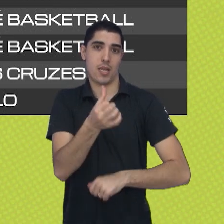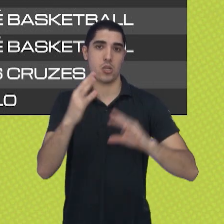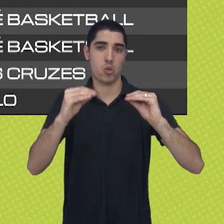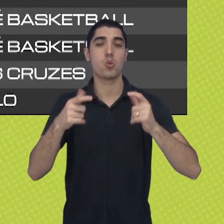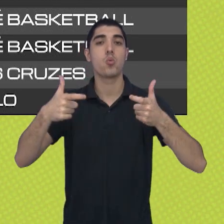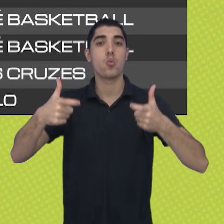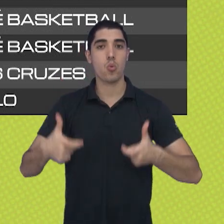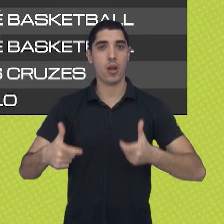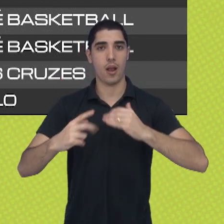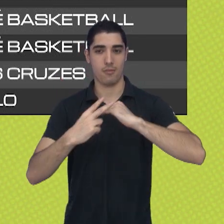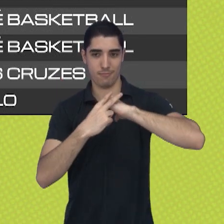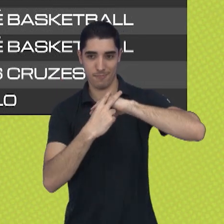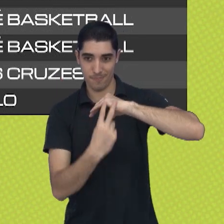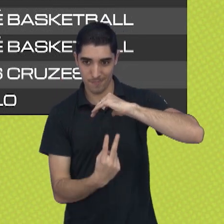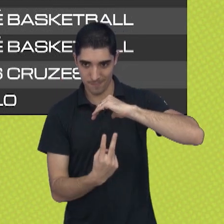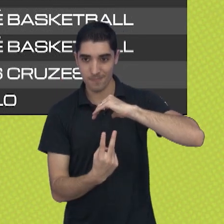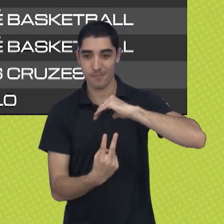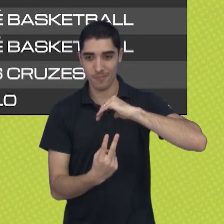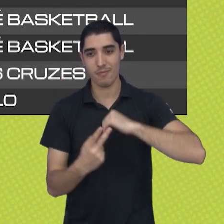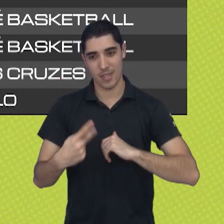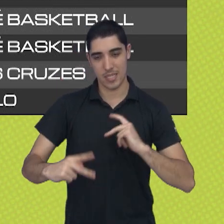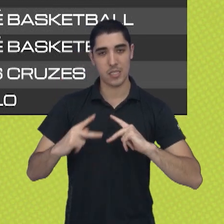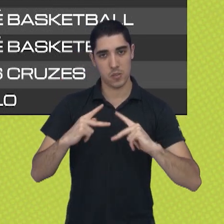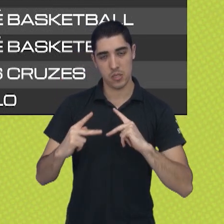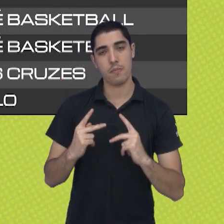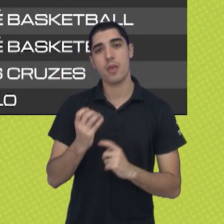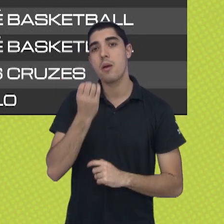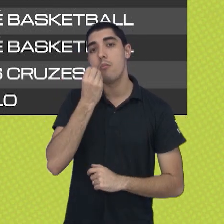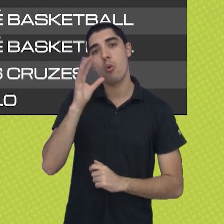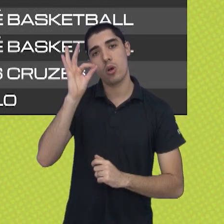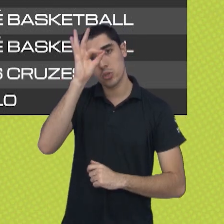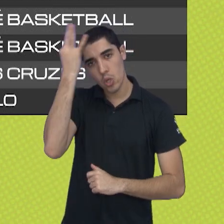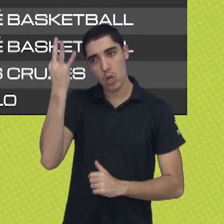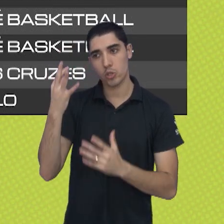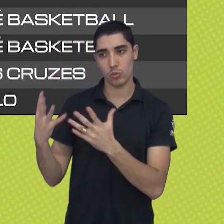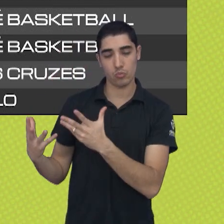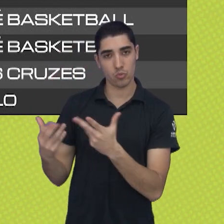ginásio da Arena Farmacoa. Sucesso aí para os comandados do técnico Regis Marrelli.